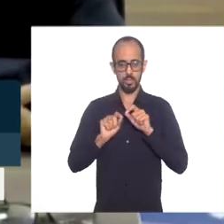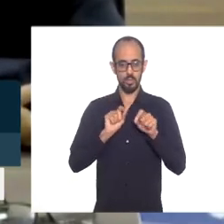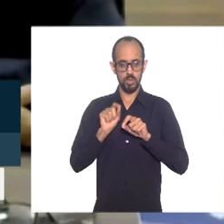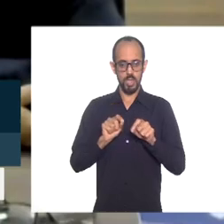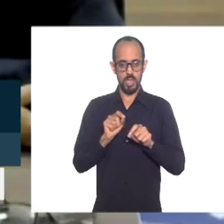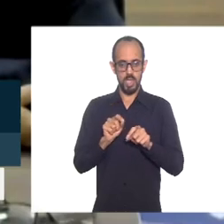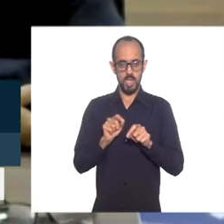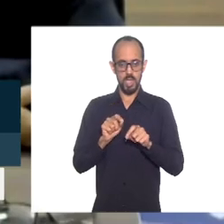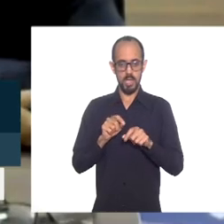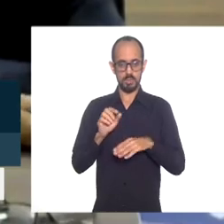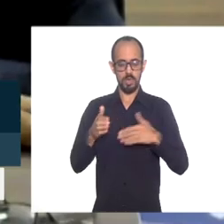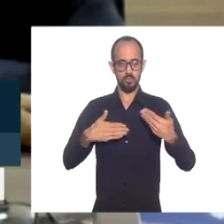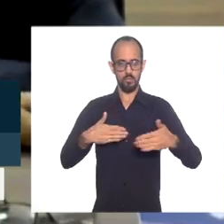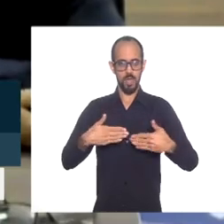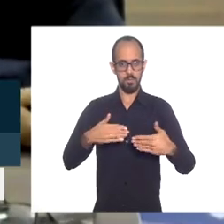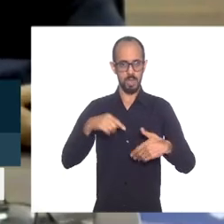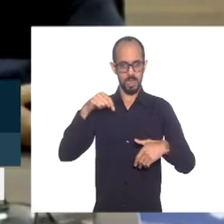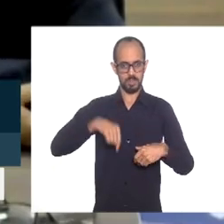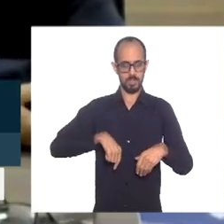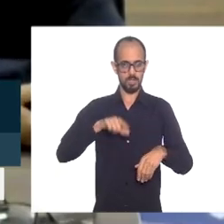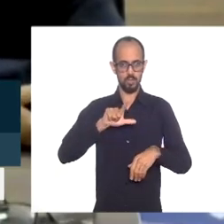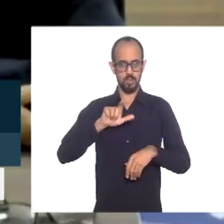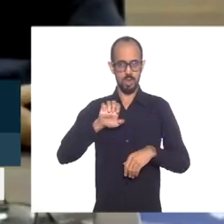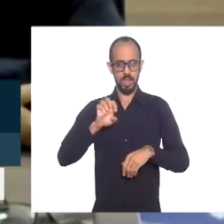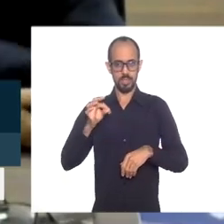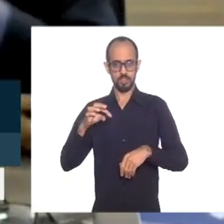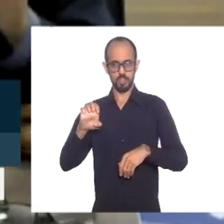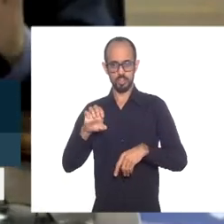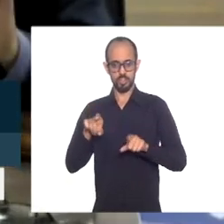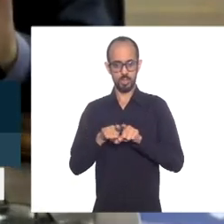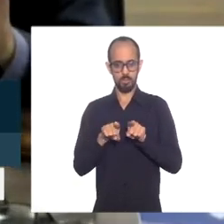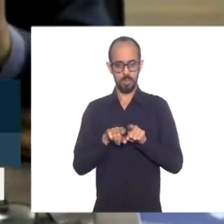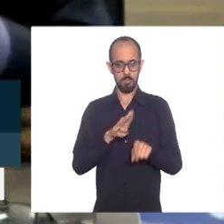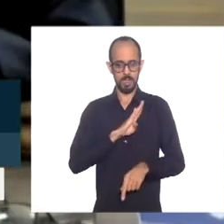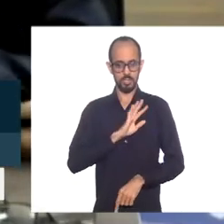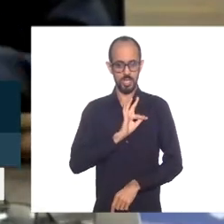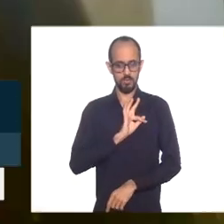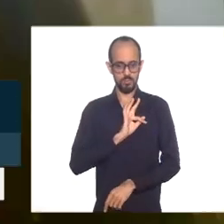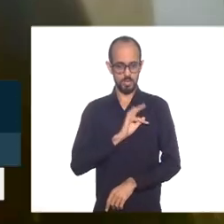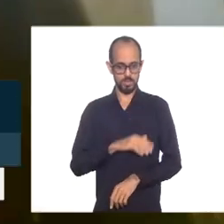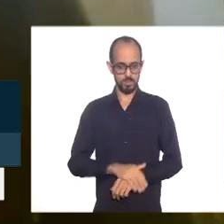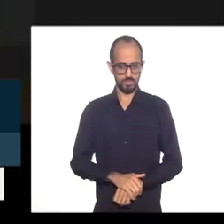no leste metropolitano e na Baixada Fluminense. E só uma coisinha, Magda.